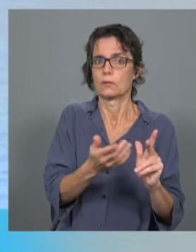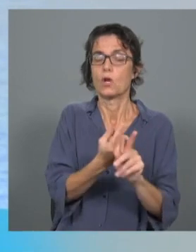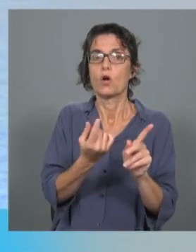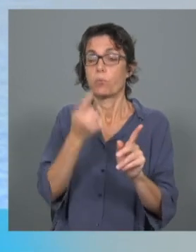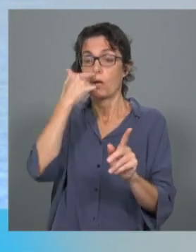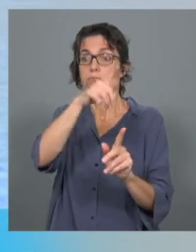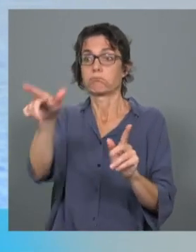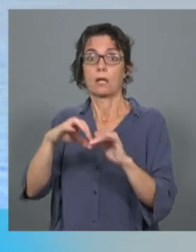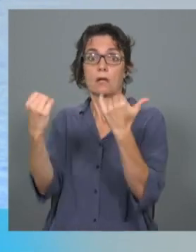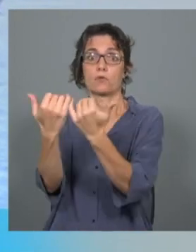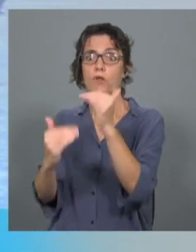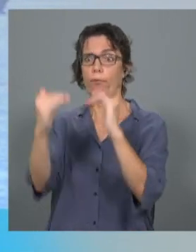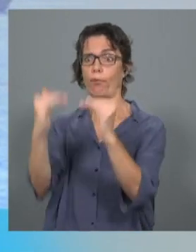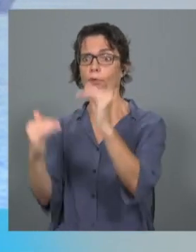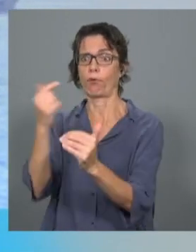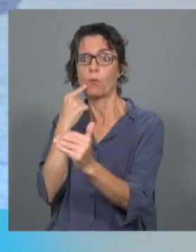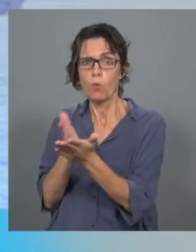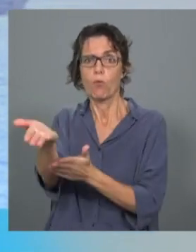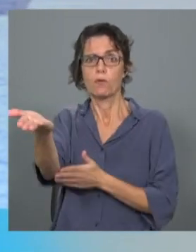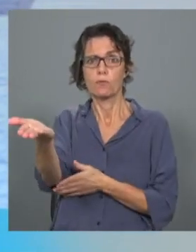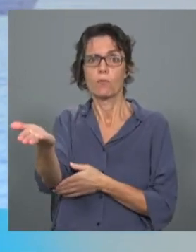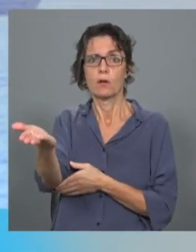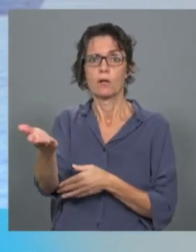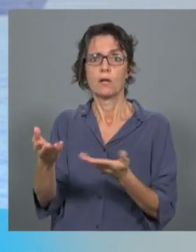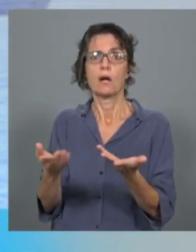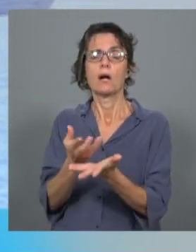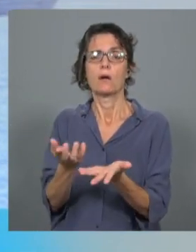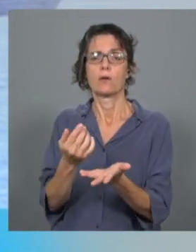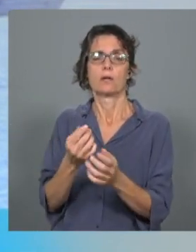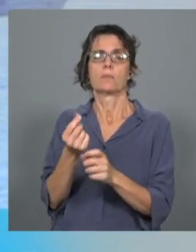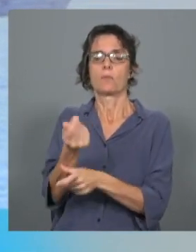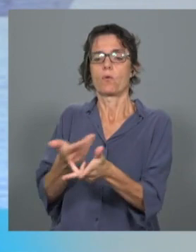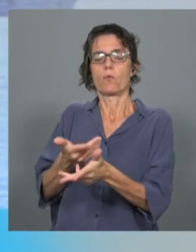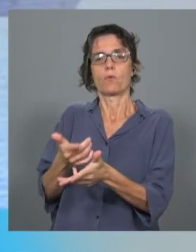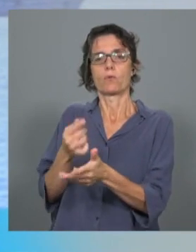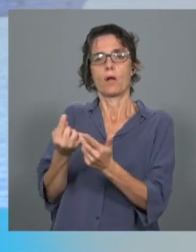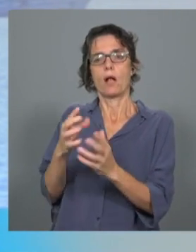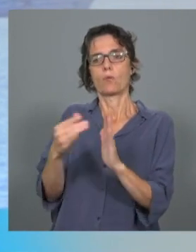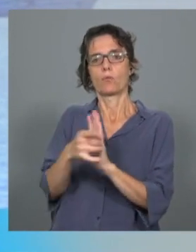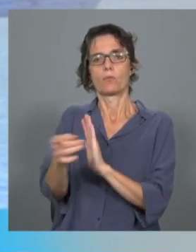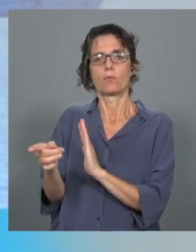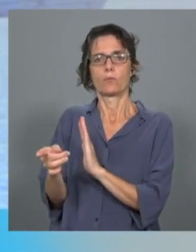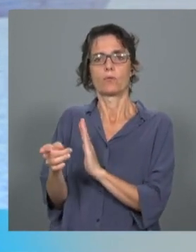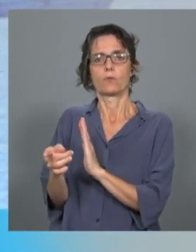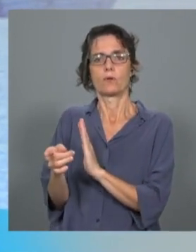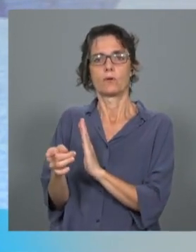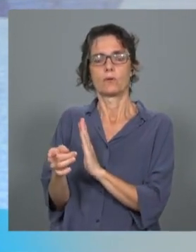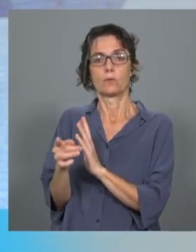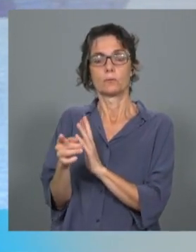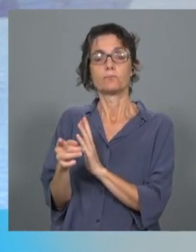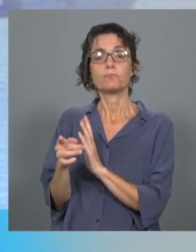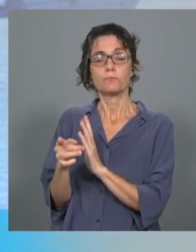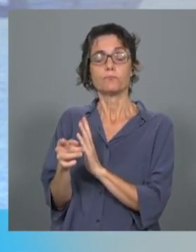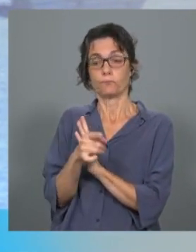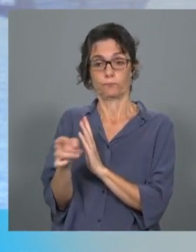Crescem. Ainda que alguns modelos da economia, por exemplo, não é? Que é um assunto que depois podemos aprofundar, que alguns assuntos no que diz respeito aos